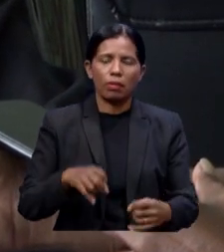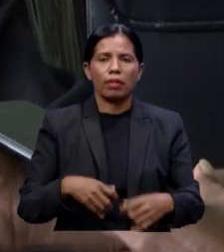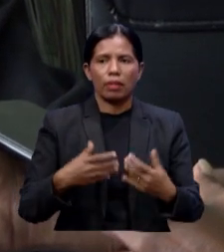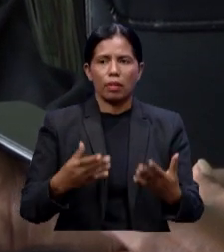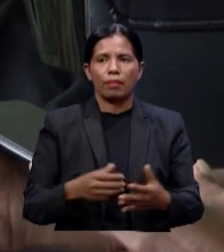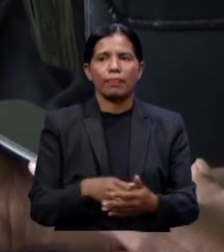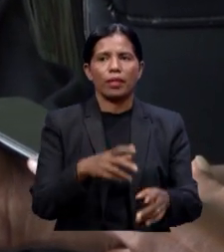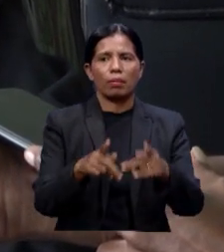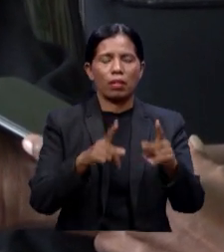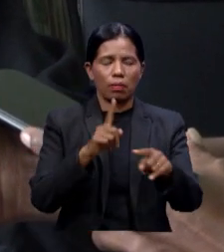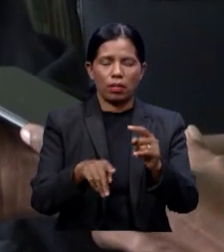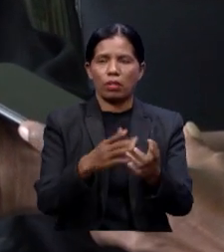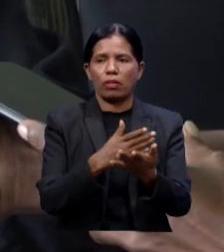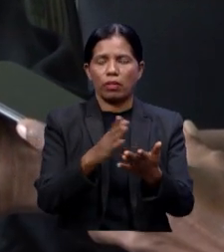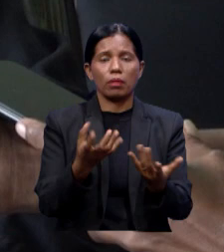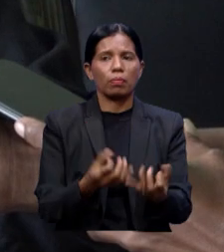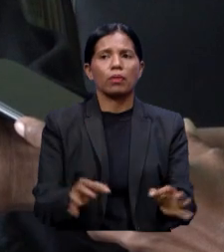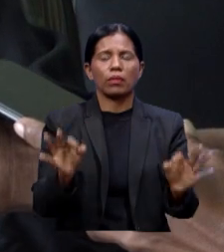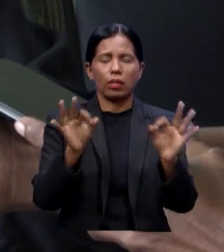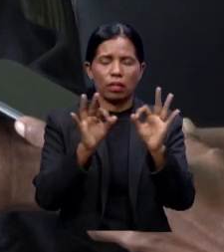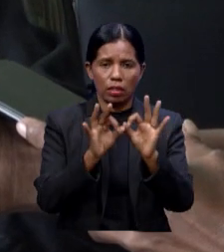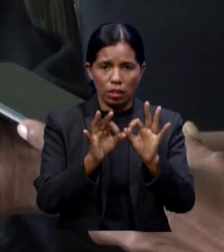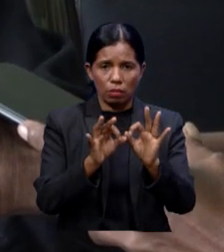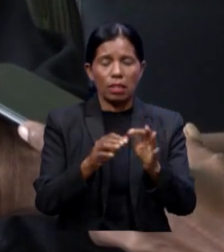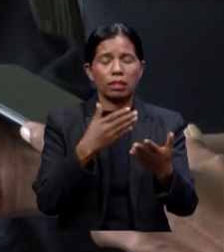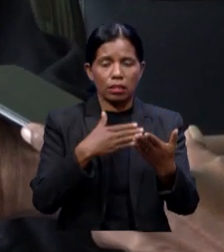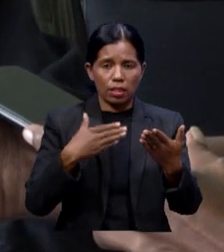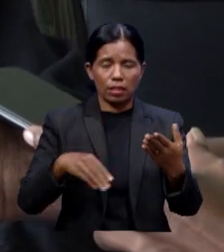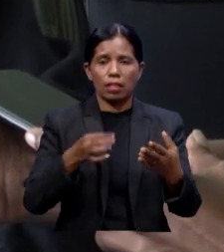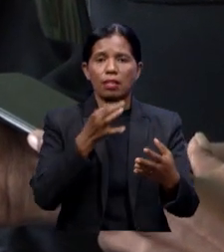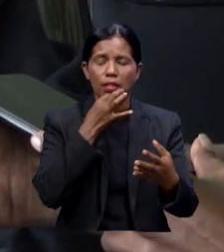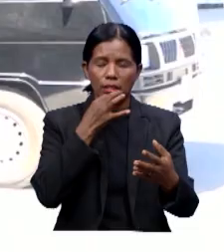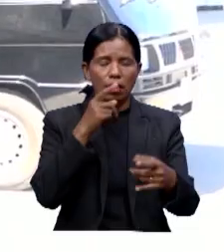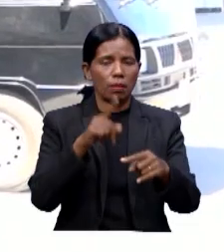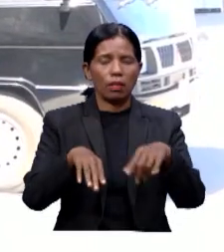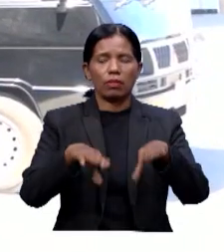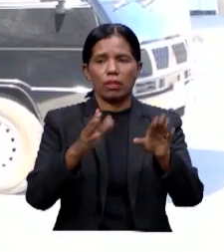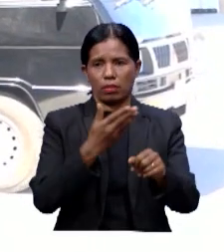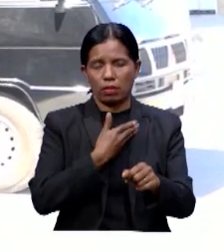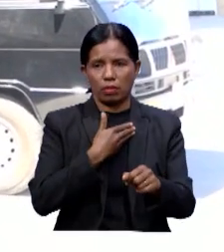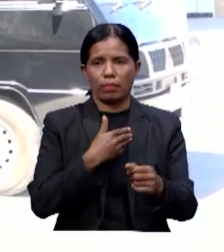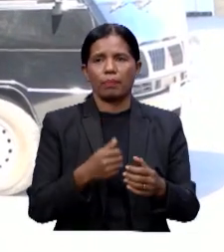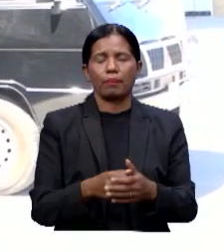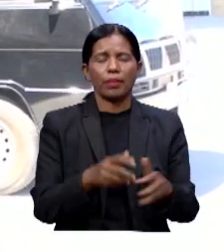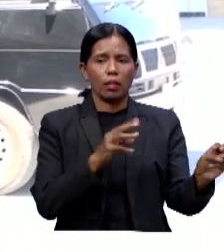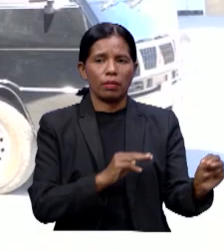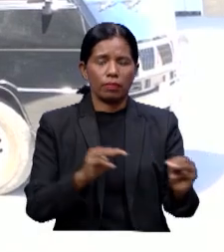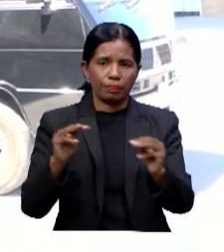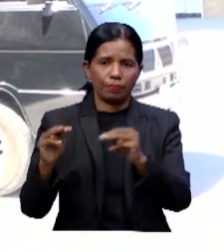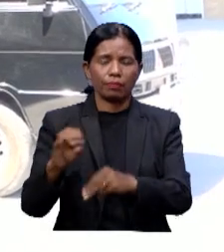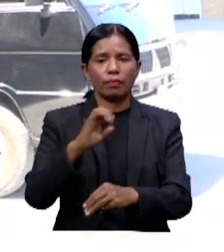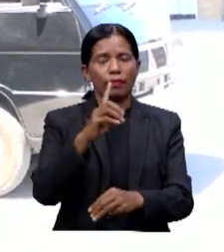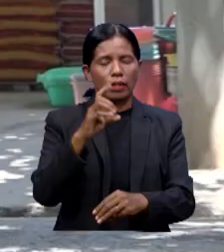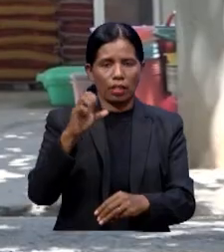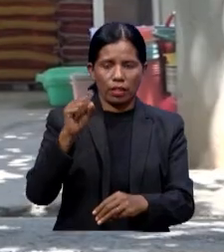kompra sila dun belena ne importante lima sembilan ban pokok ne label heta inflasaun de maka. Mudança percentagem índice preço